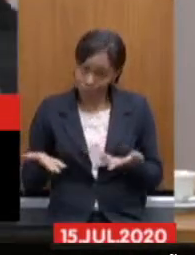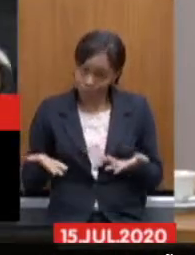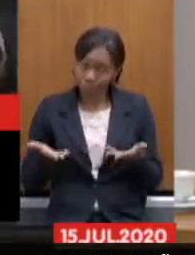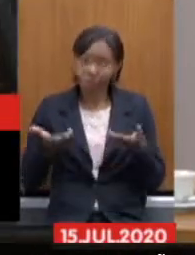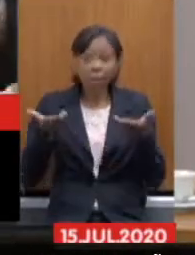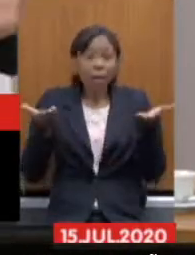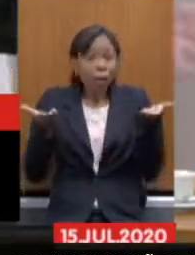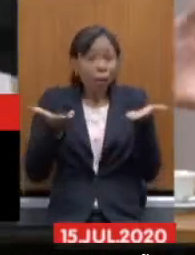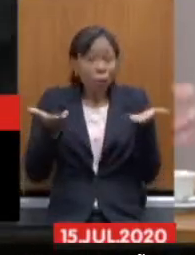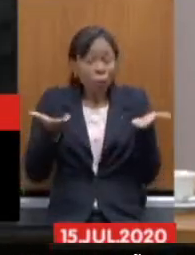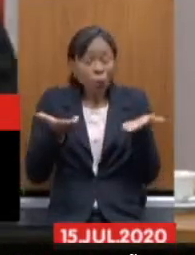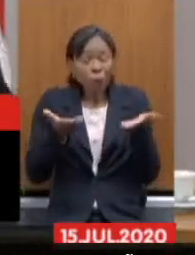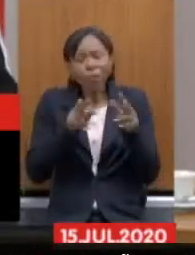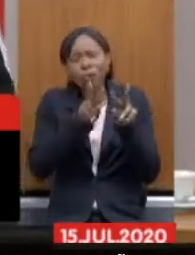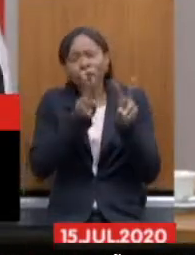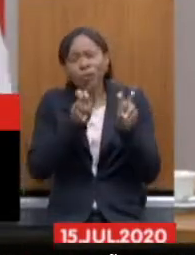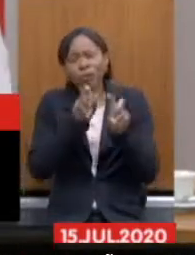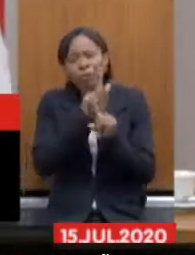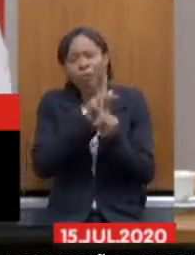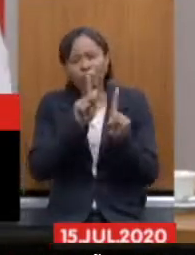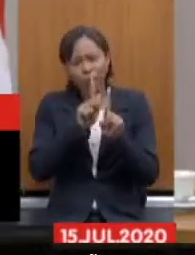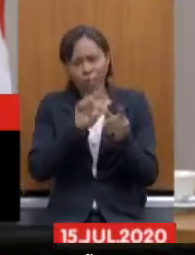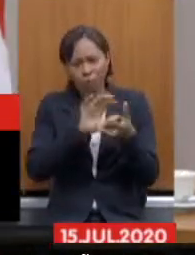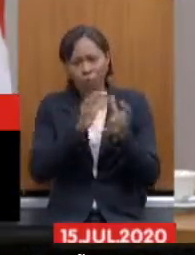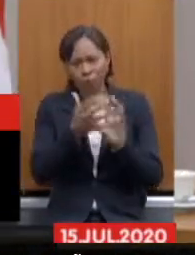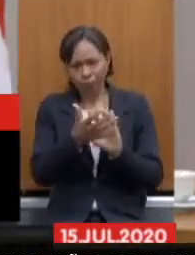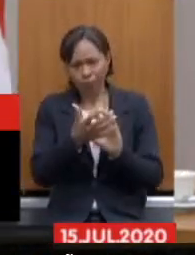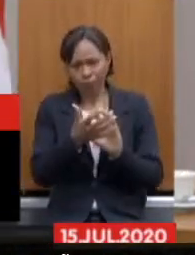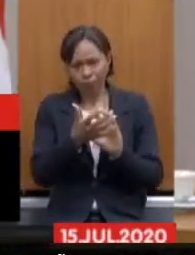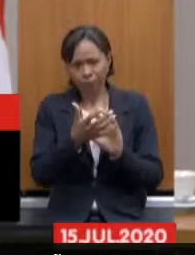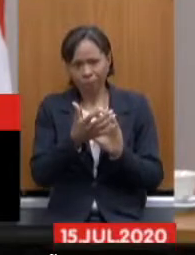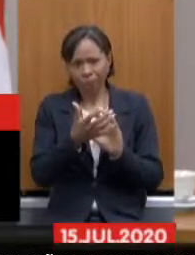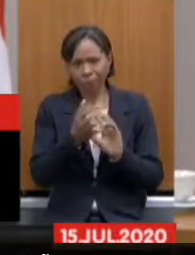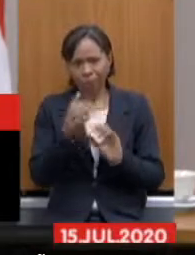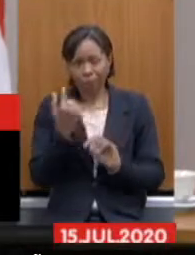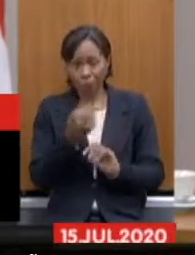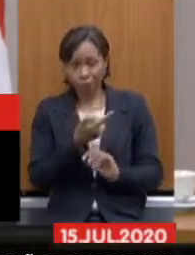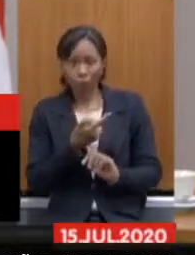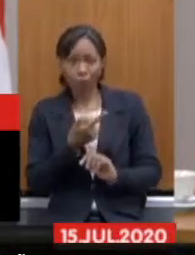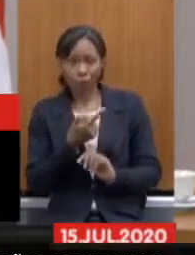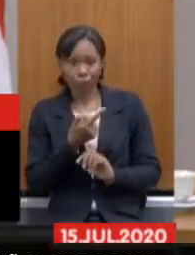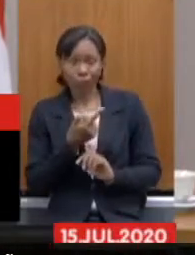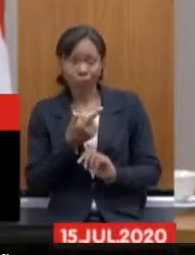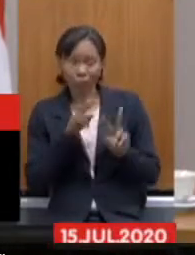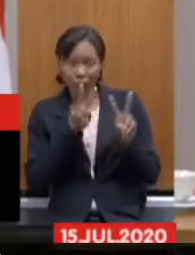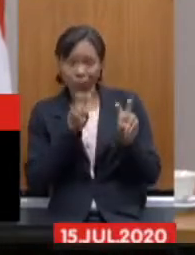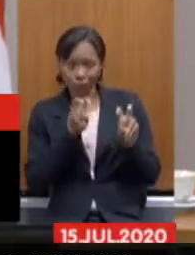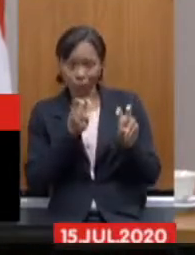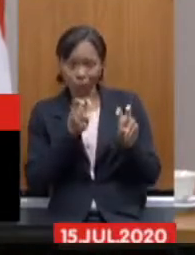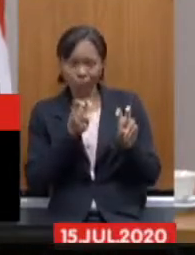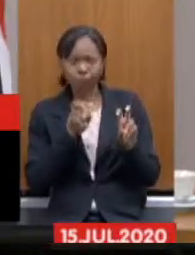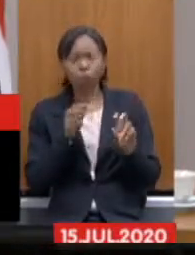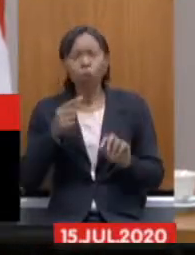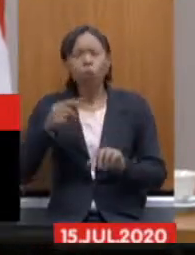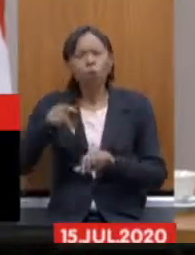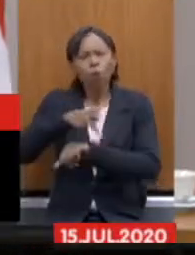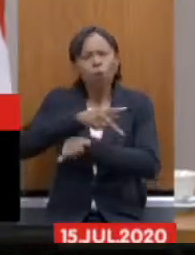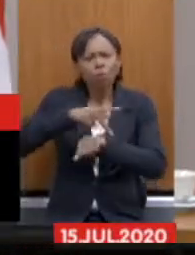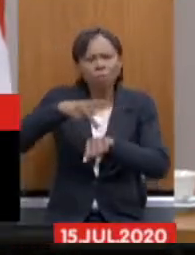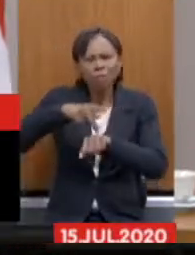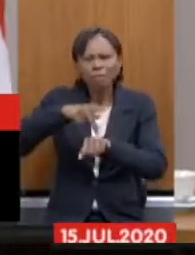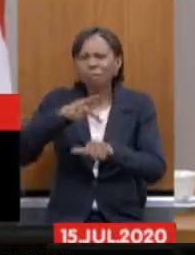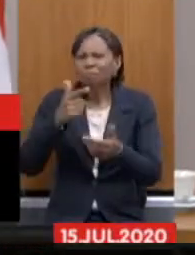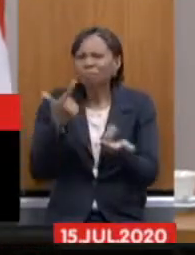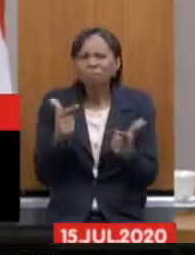para permente dito da nossa reforma da previdência que é para o que aqui viemos é um país que não